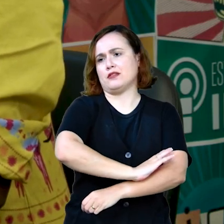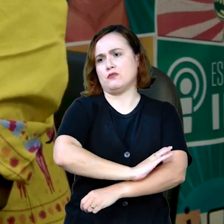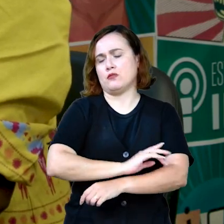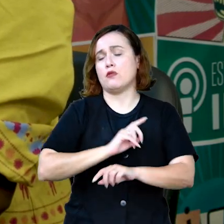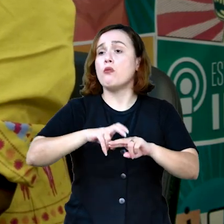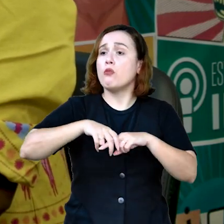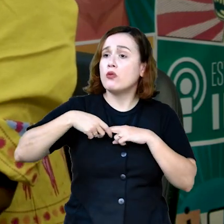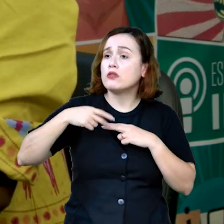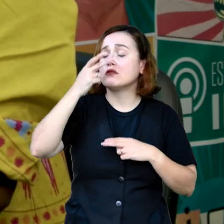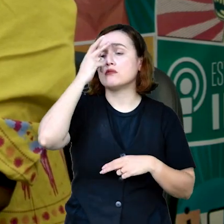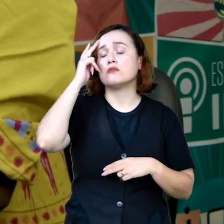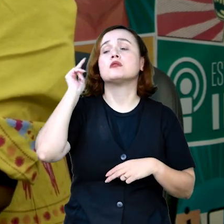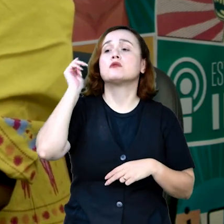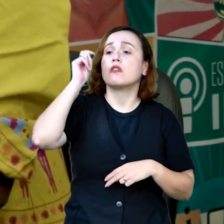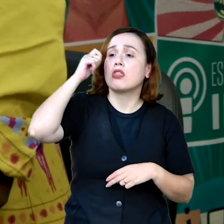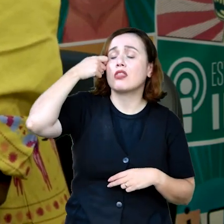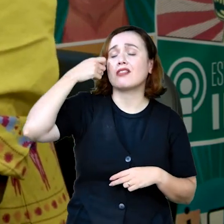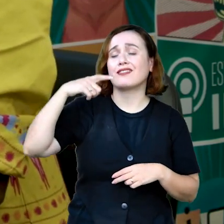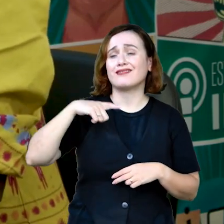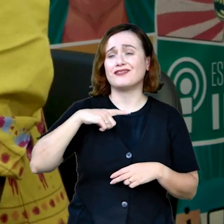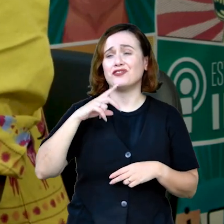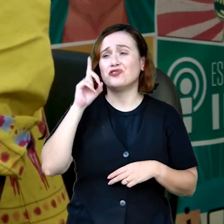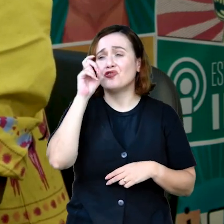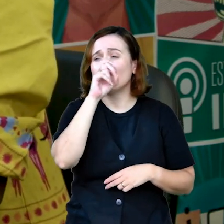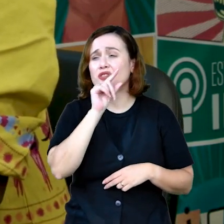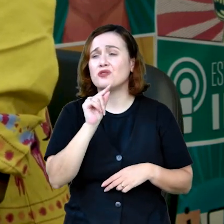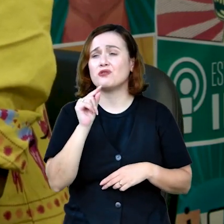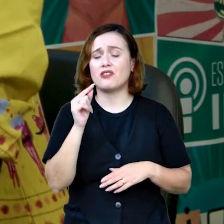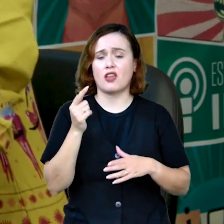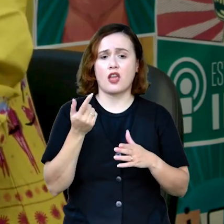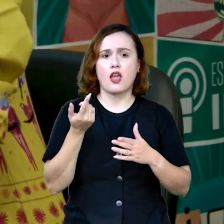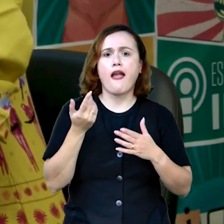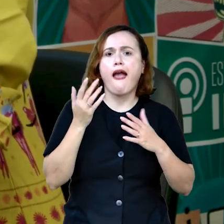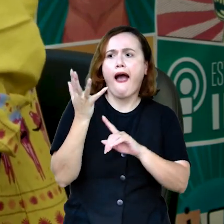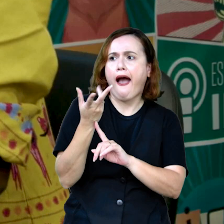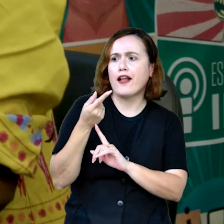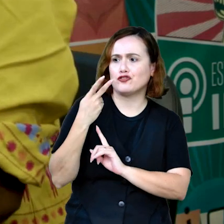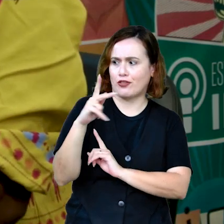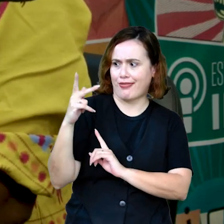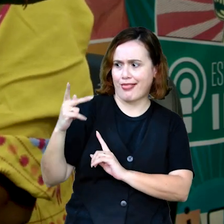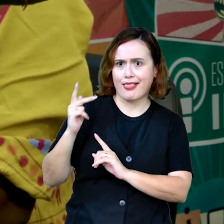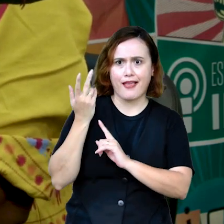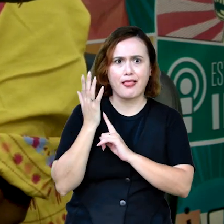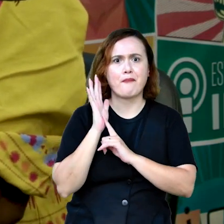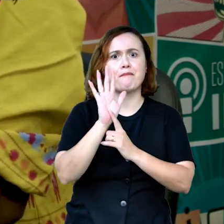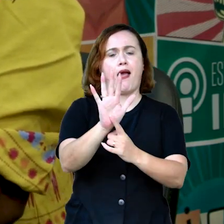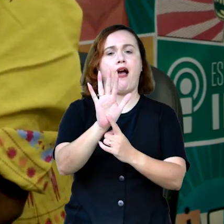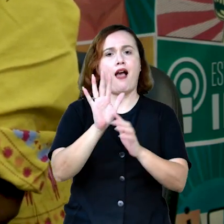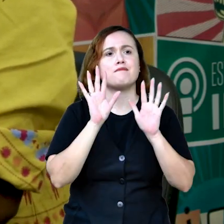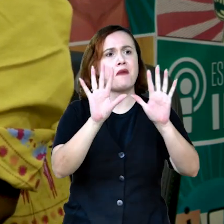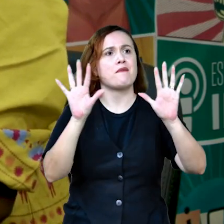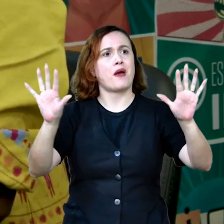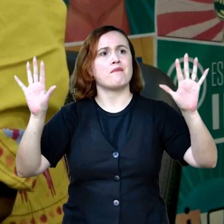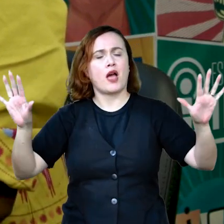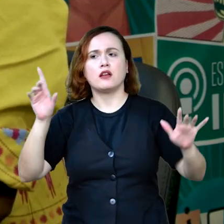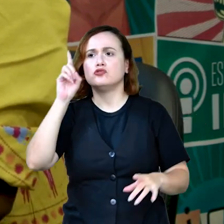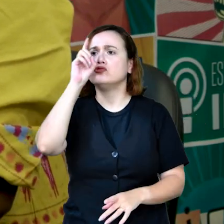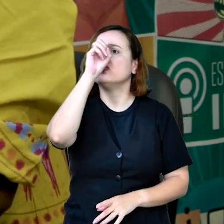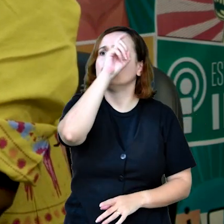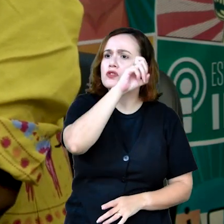sua arte em espaços de maior visibilidade e nisso possibilitando que essa arte